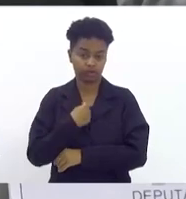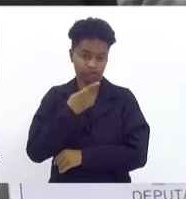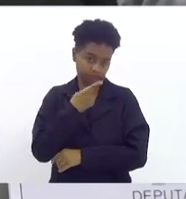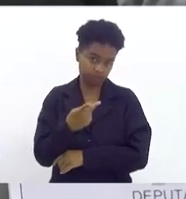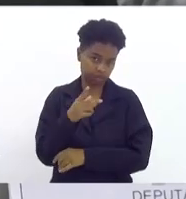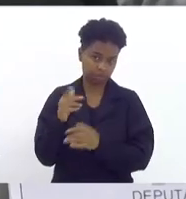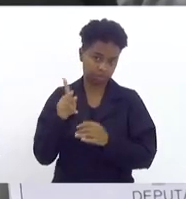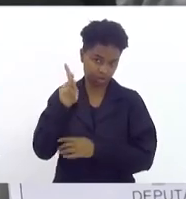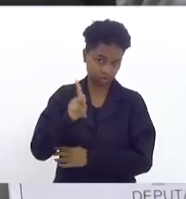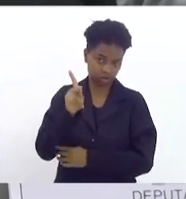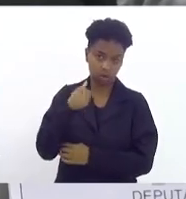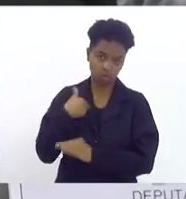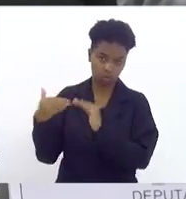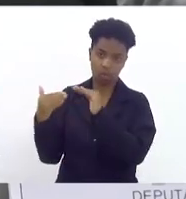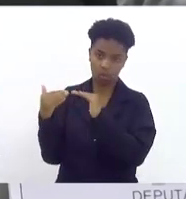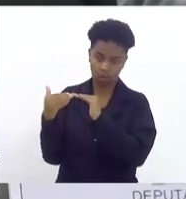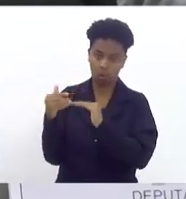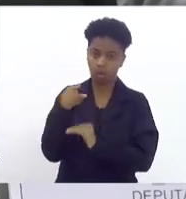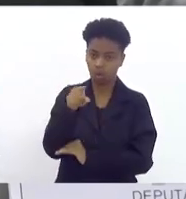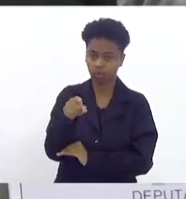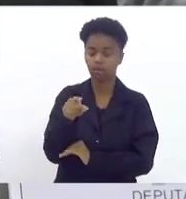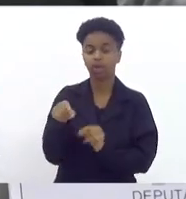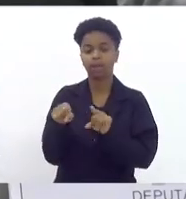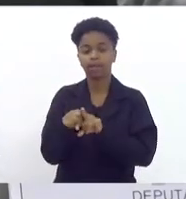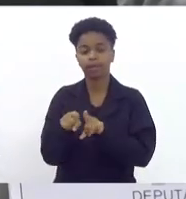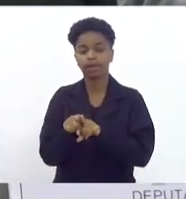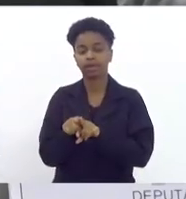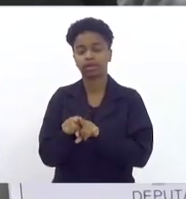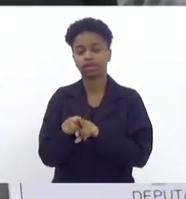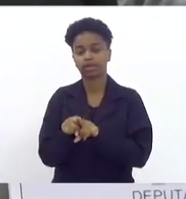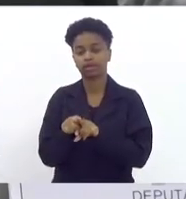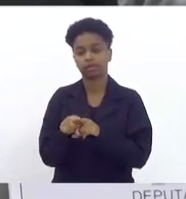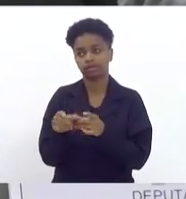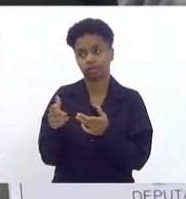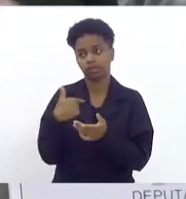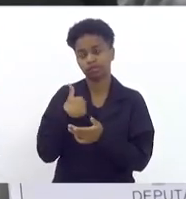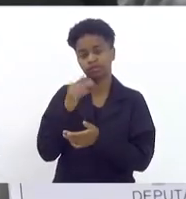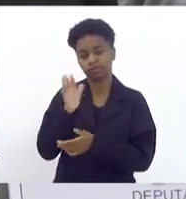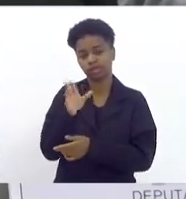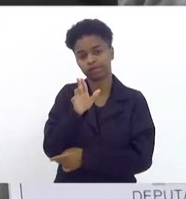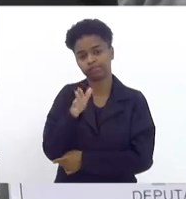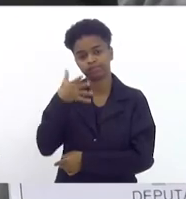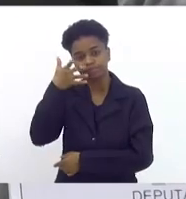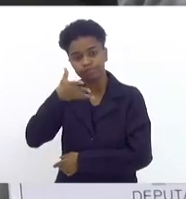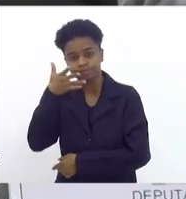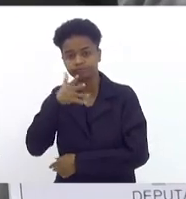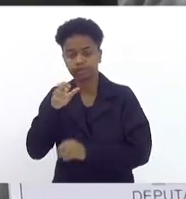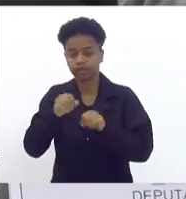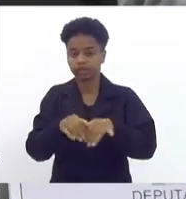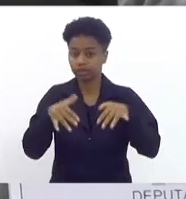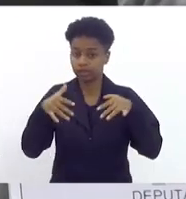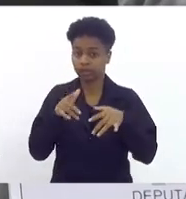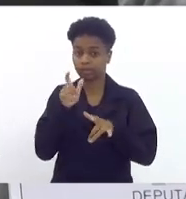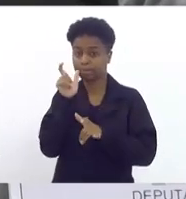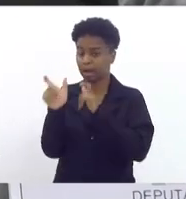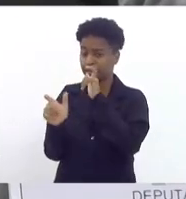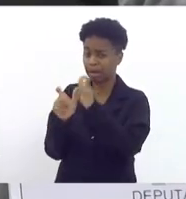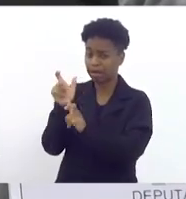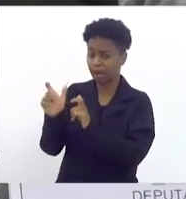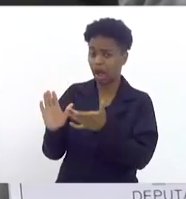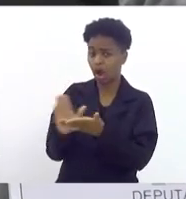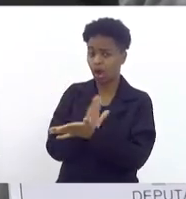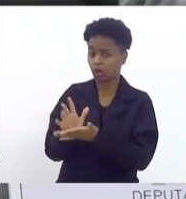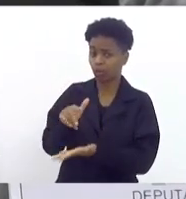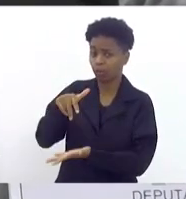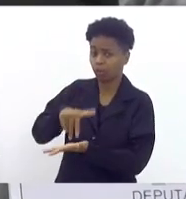Petrobras, que eu concordo com Vossa Excelência, eu, inclusive, por várias vezes fiz uso da palavra em plenário, criticando algumas posturas